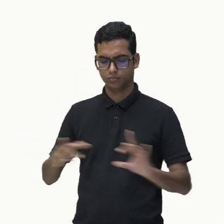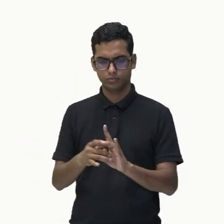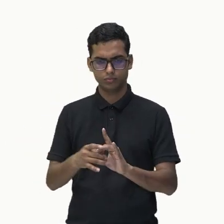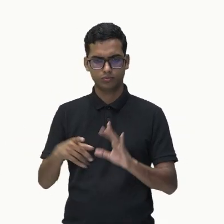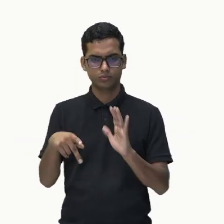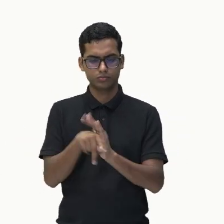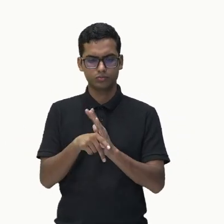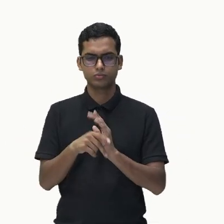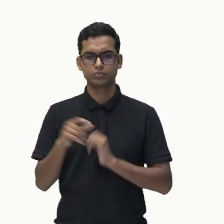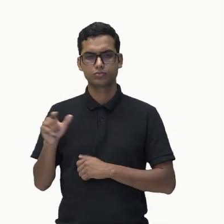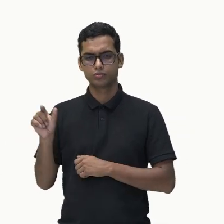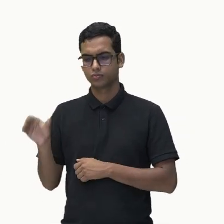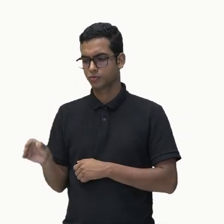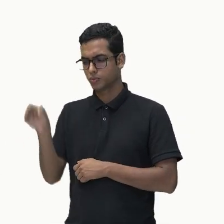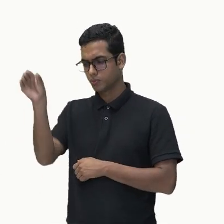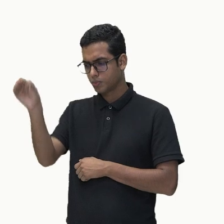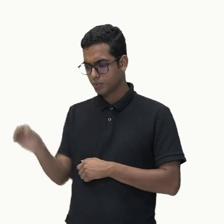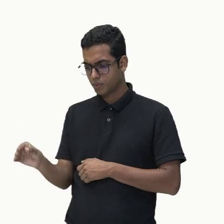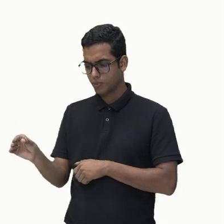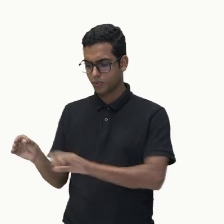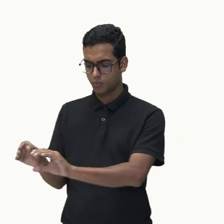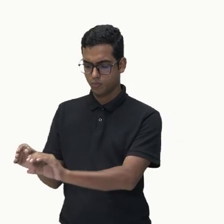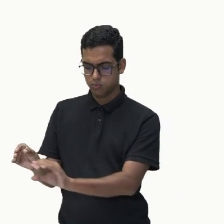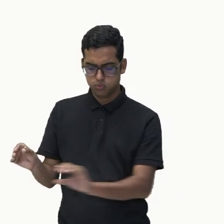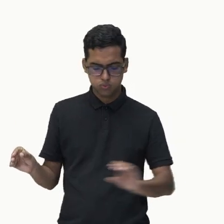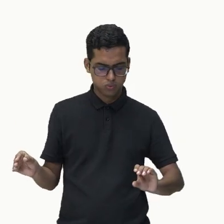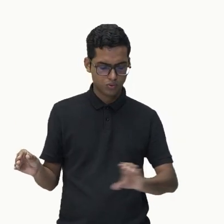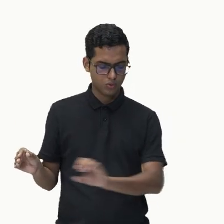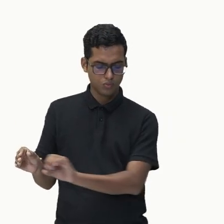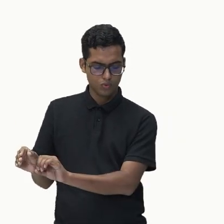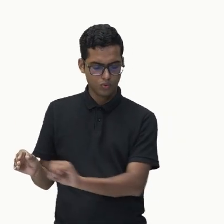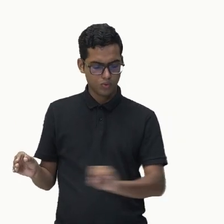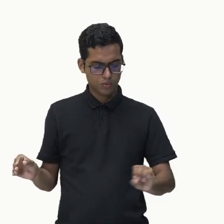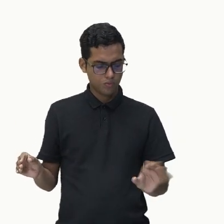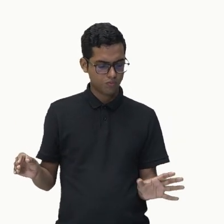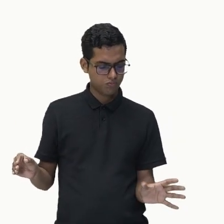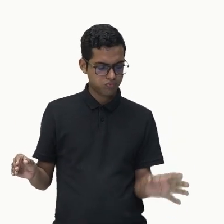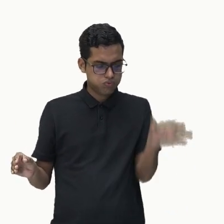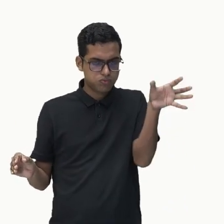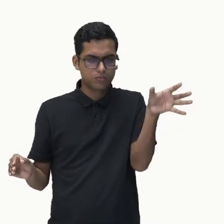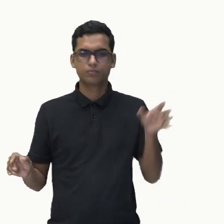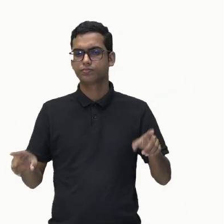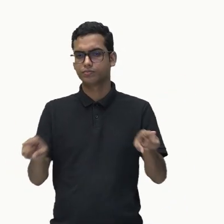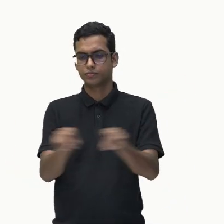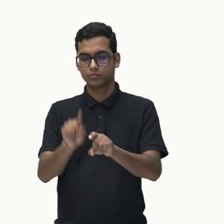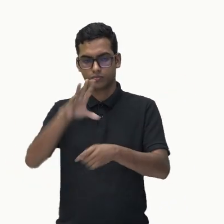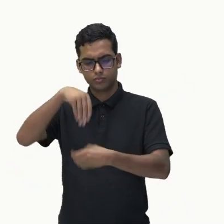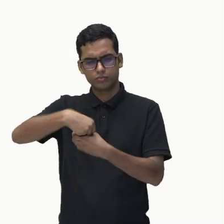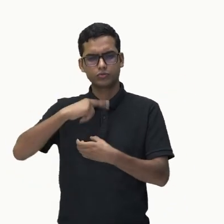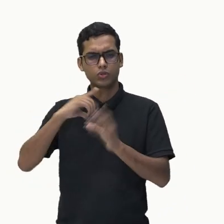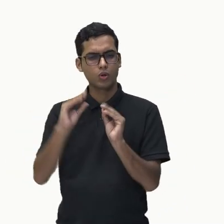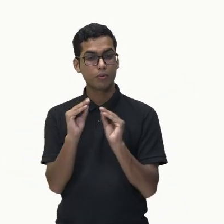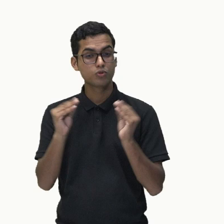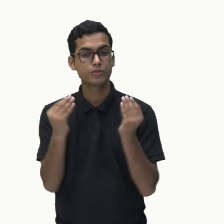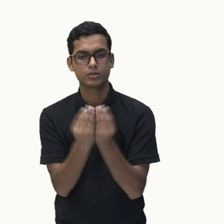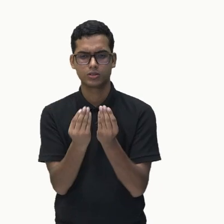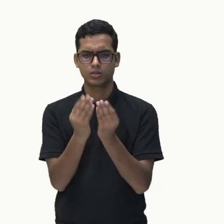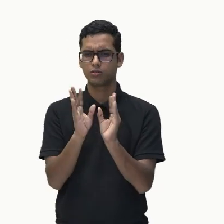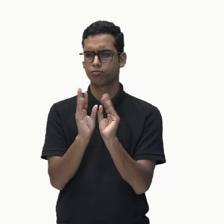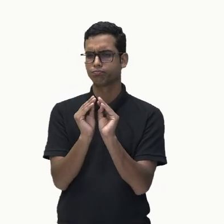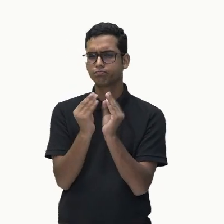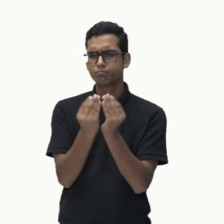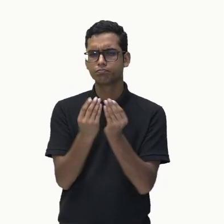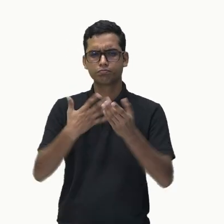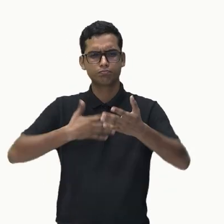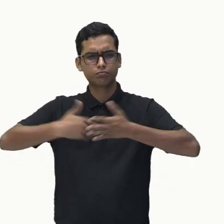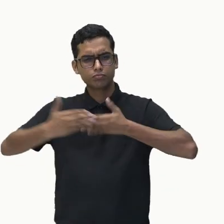ligadas, essas áreas. E dentro desse tubo tem um fluido qualquer, né? Nas máquinas